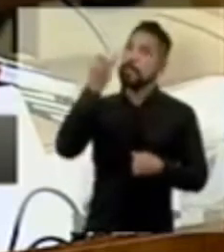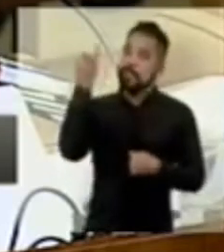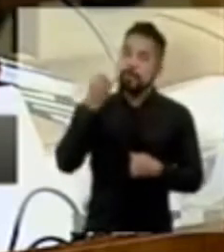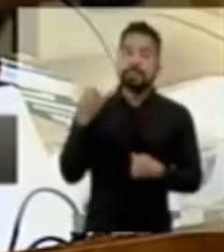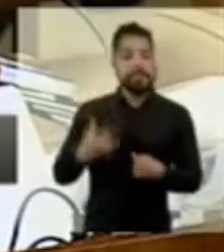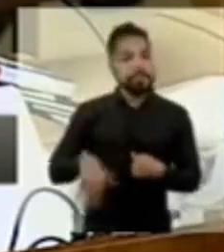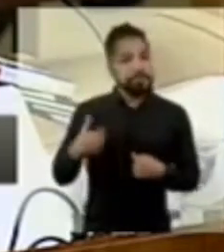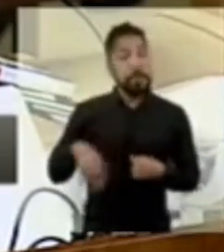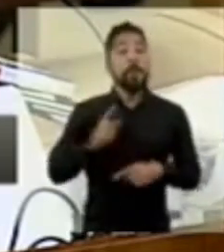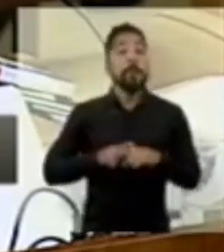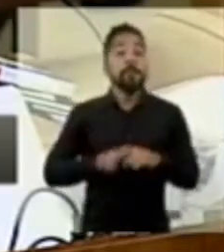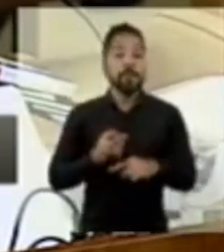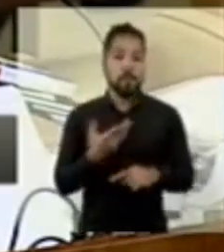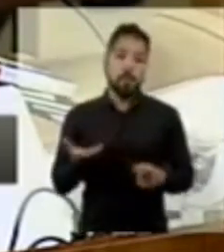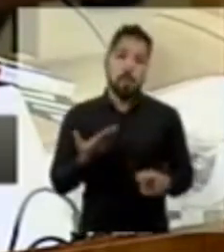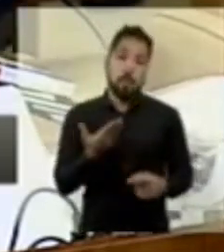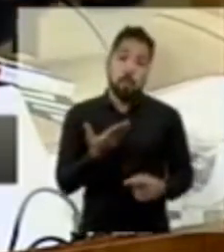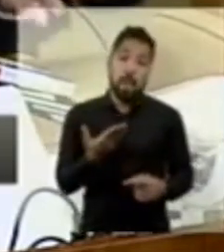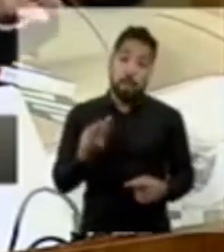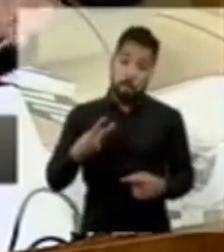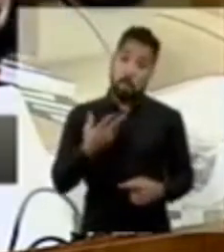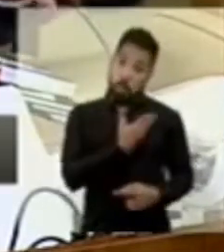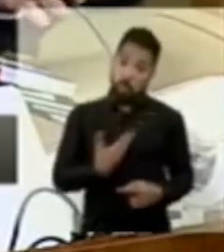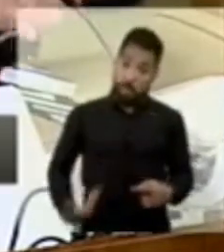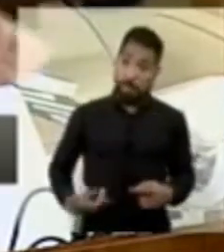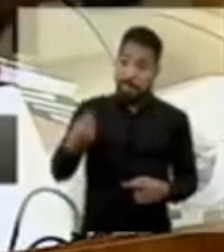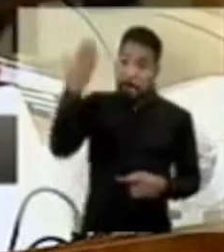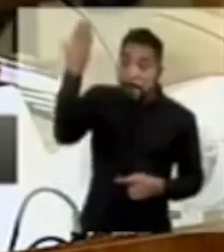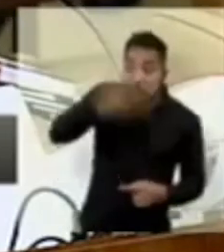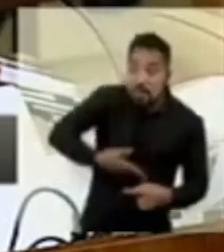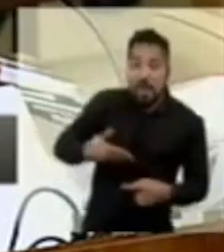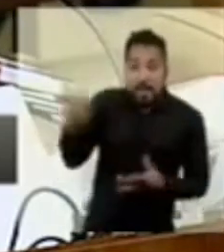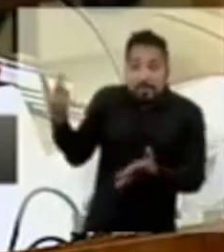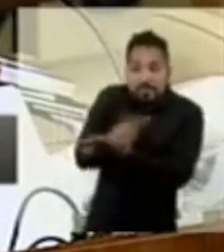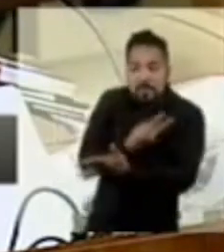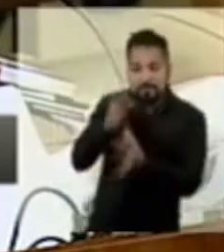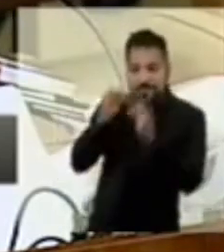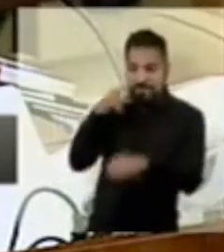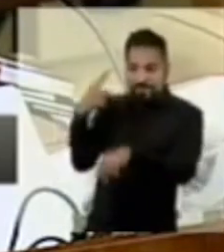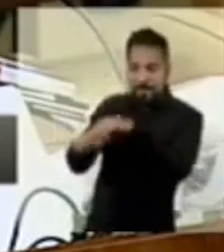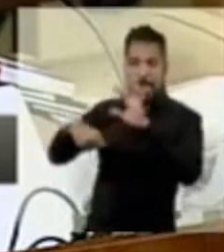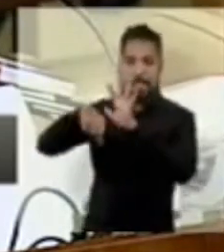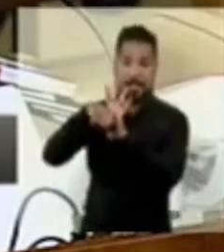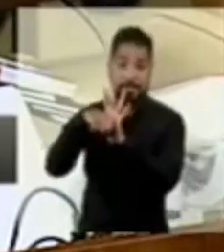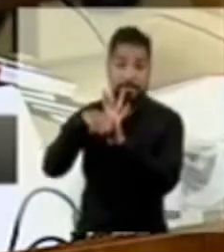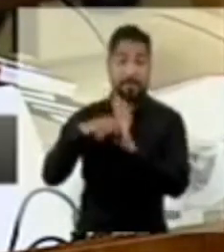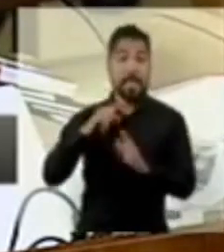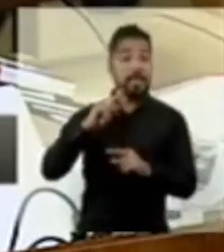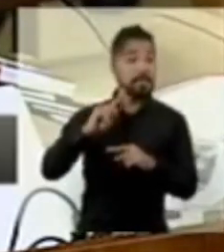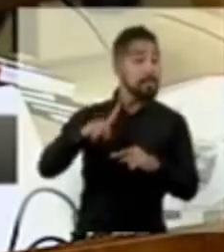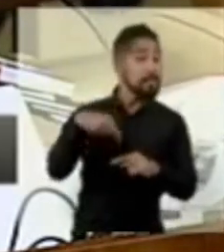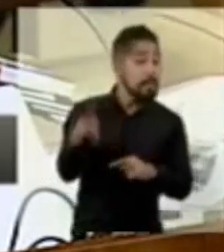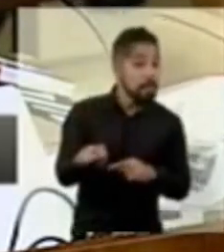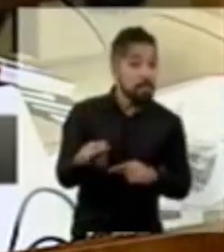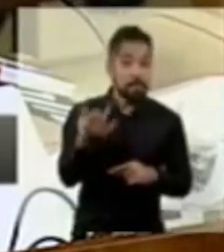porque é o estado que tem que provar que houve alguma coisa errada e que houve um crime depois quando vem a